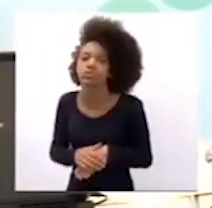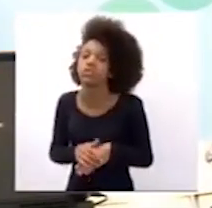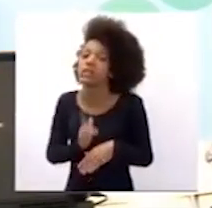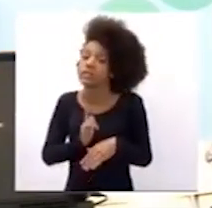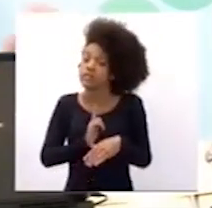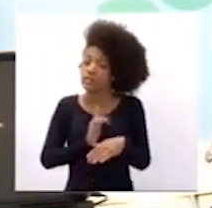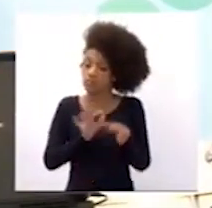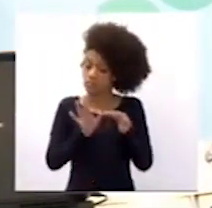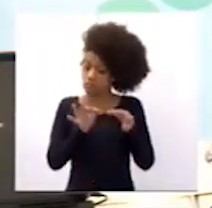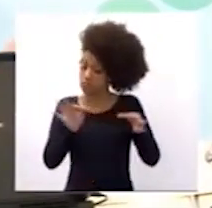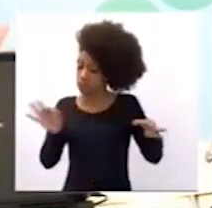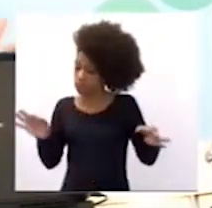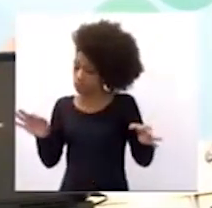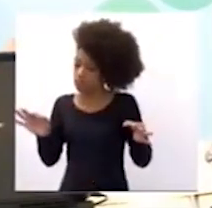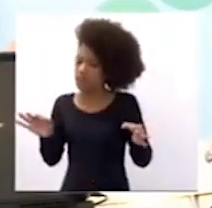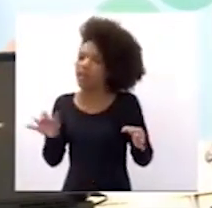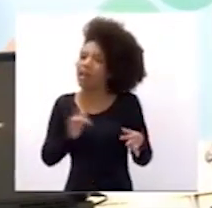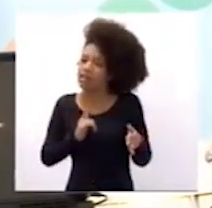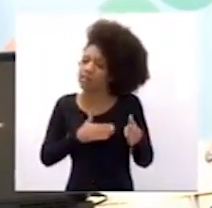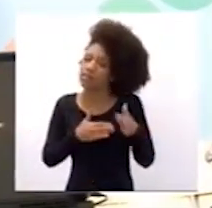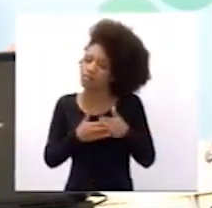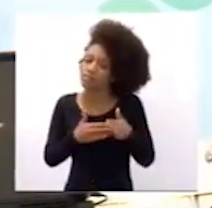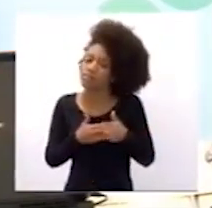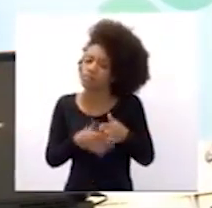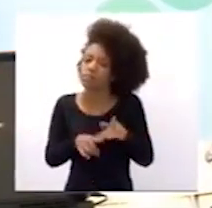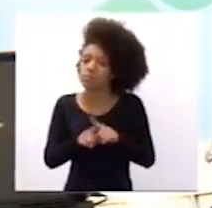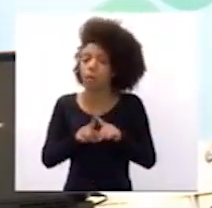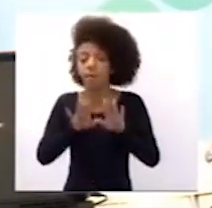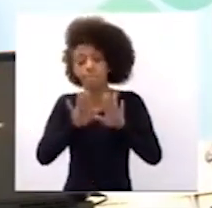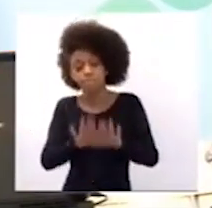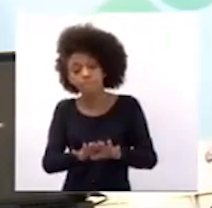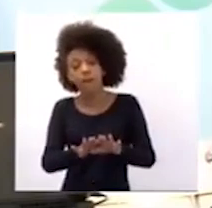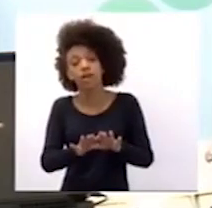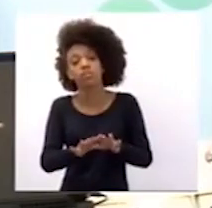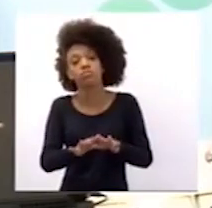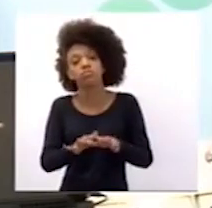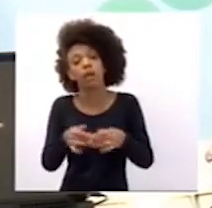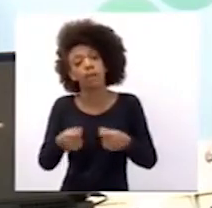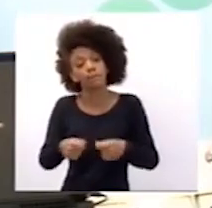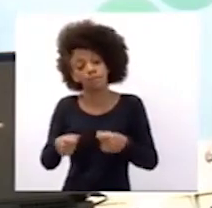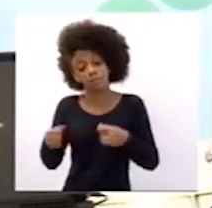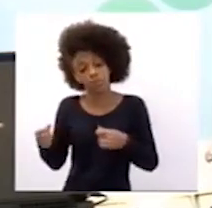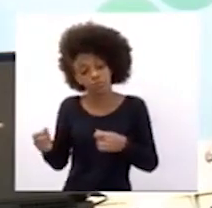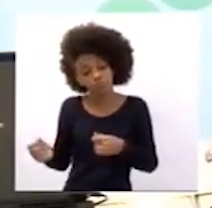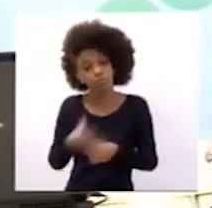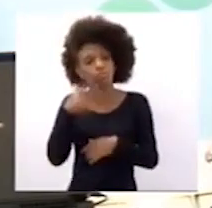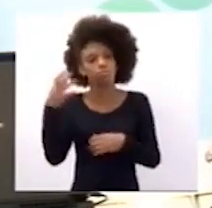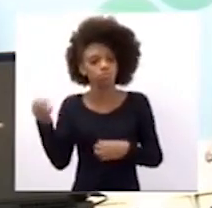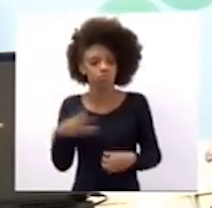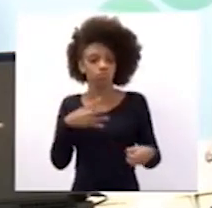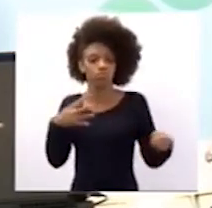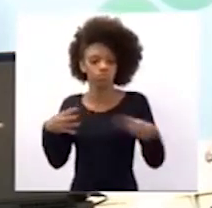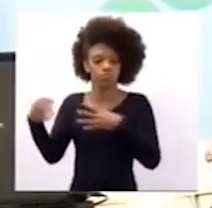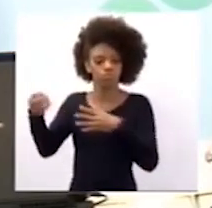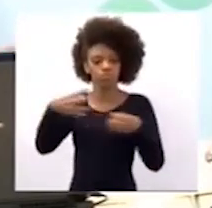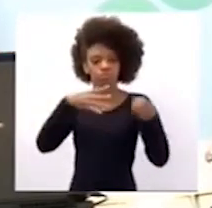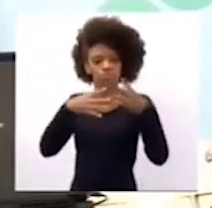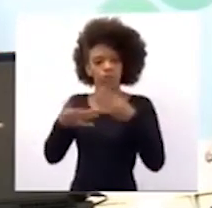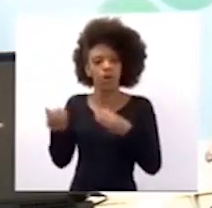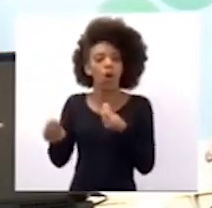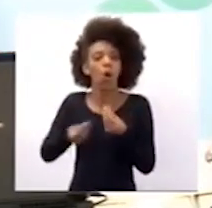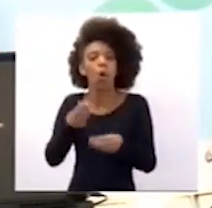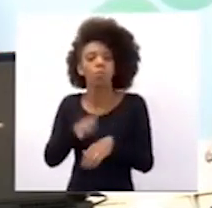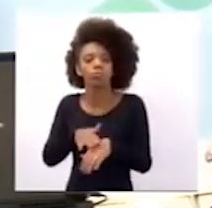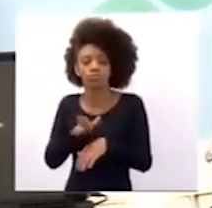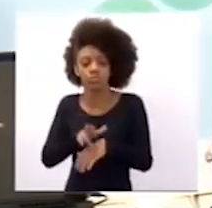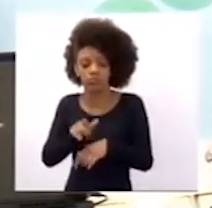dimensão física, às vezes temos limitações da dimensão física, mas podemos inovar aí na dimensão funcional, a forma como utilizamos os recursos